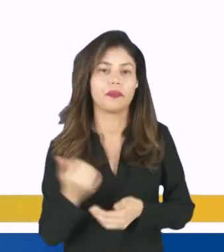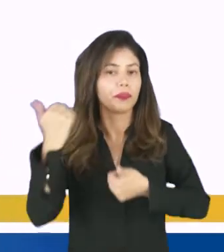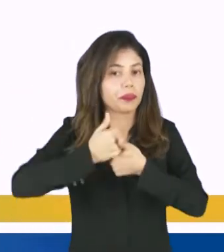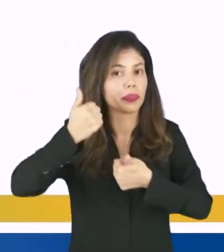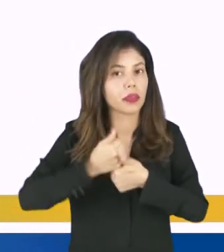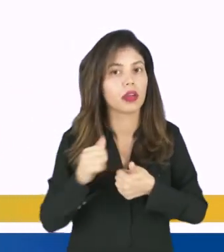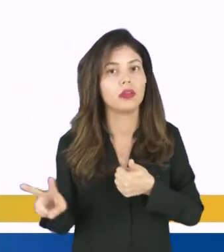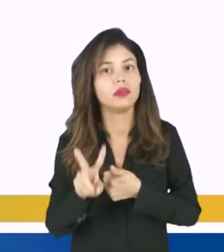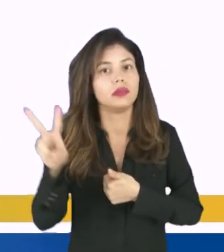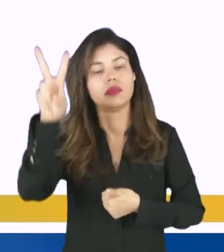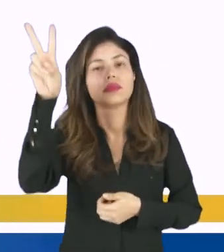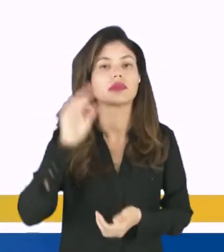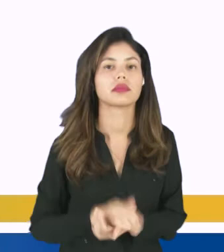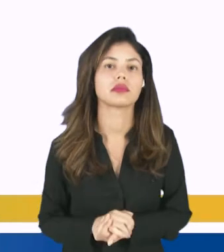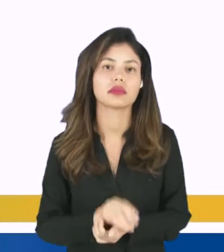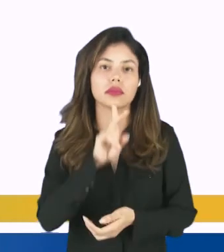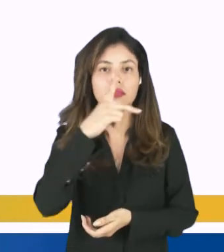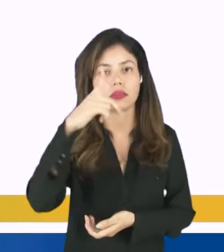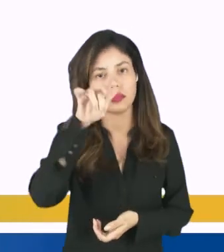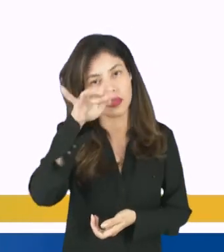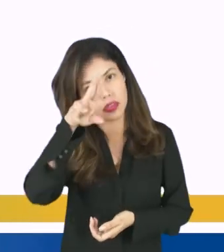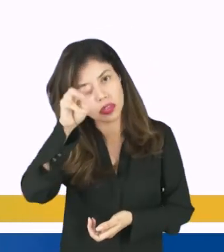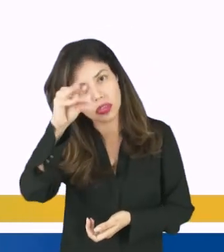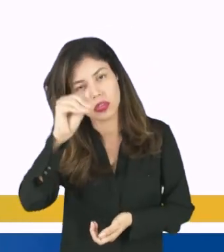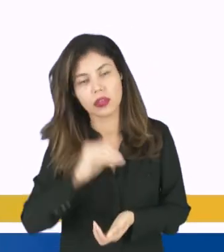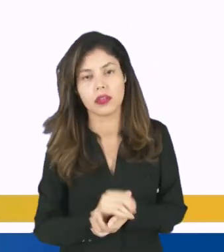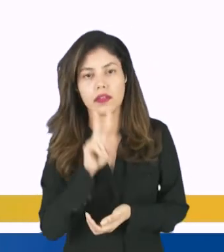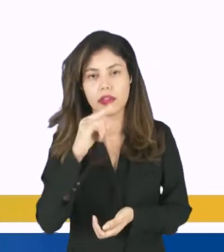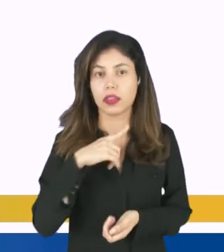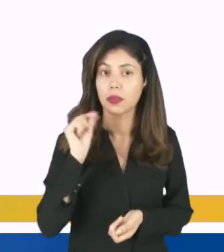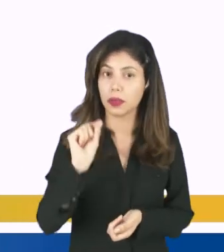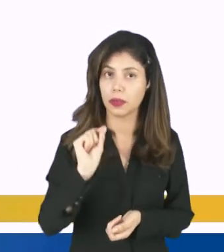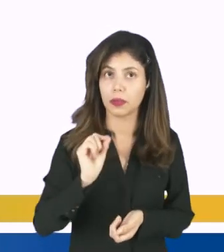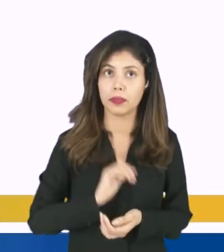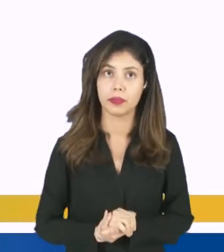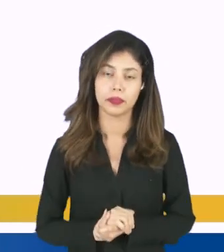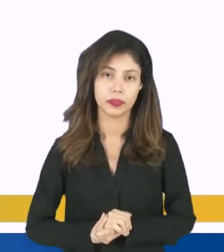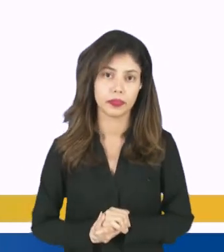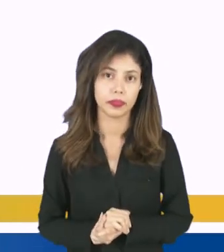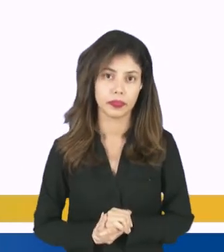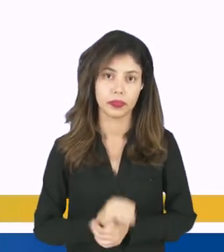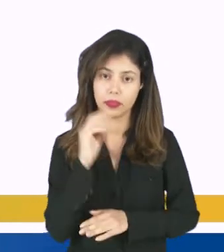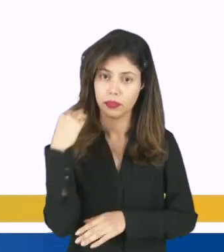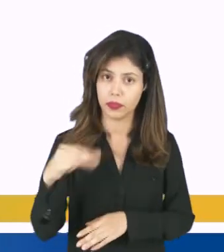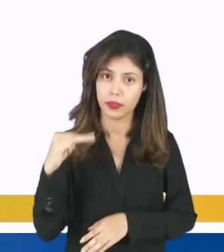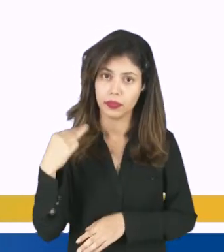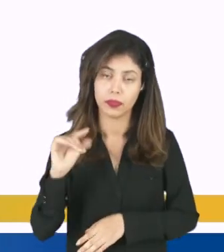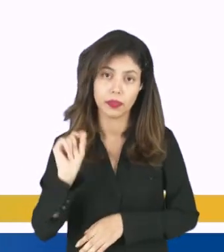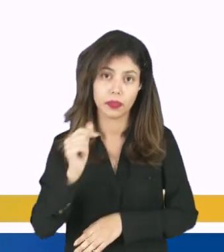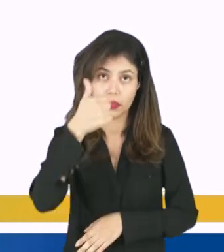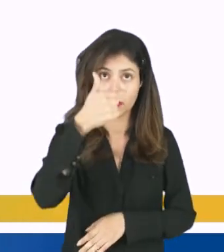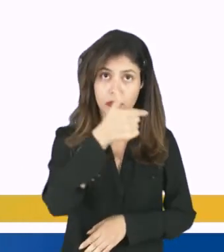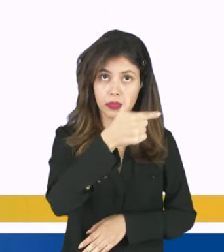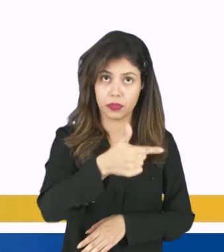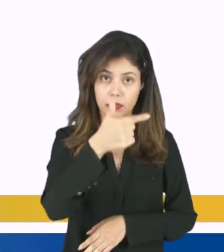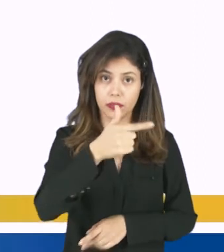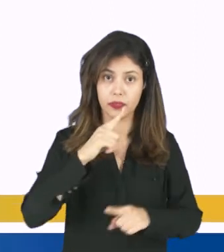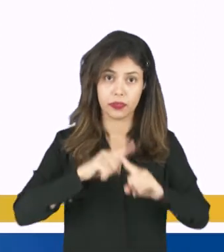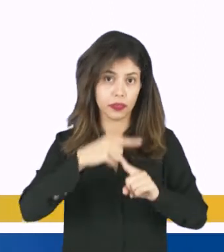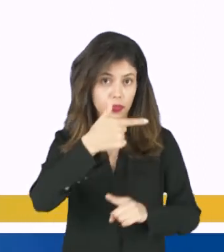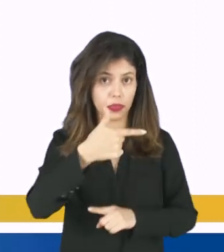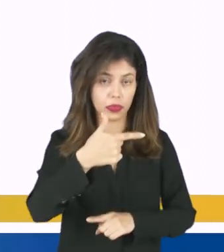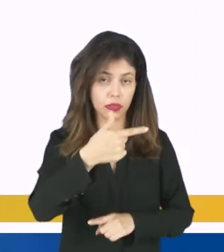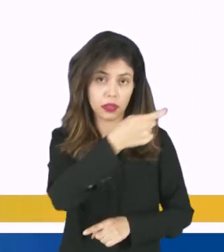Se somente se a minha P de A for igual a 0. E aí vamos a um exemplo para verificar se isso é